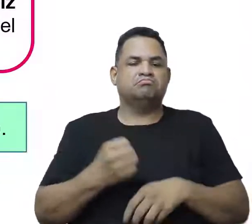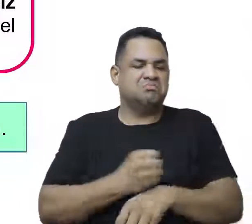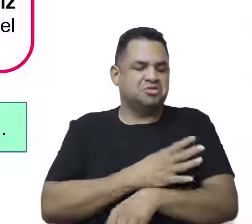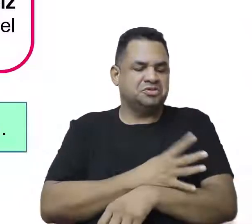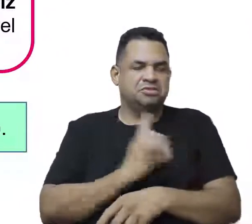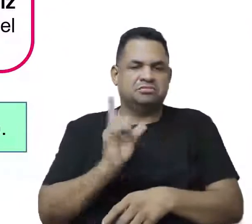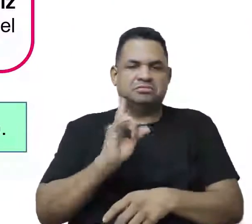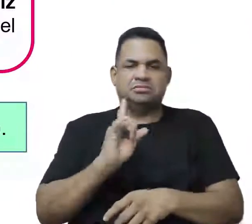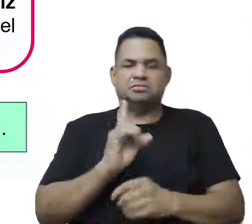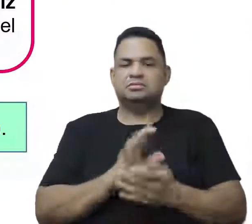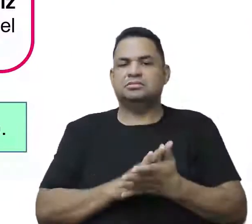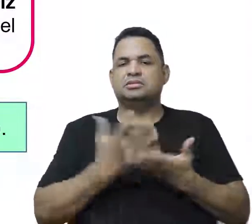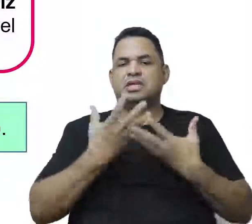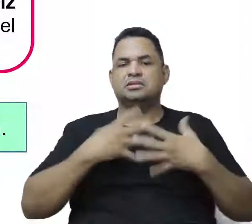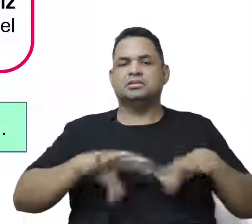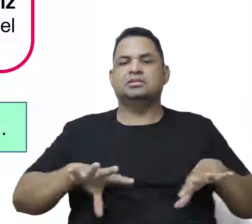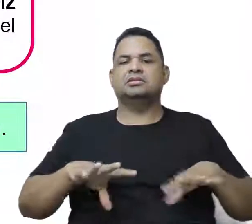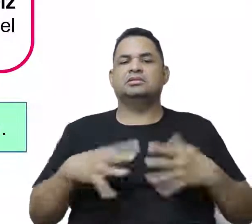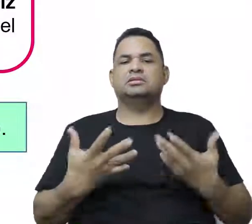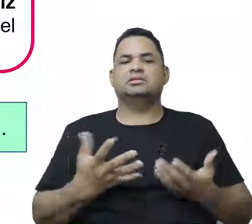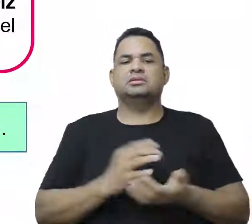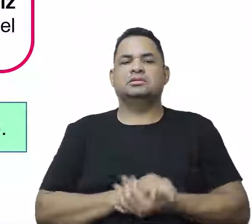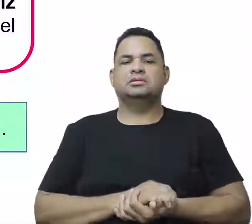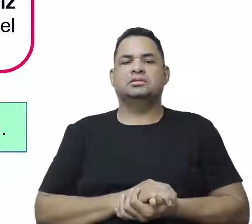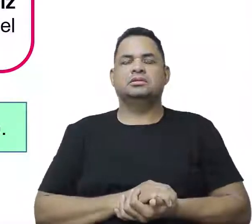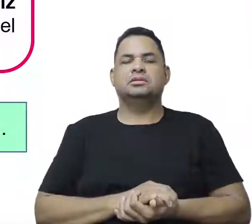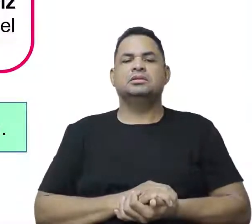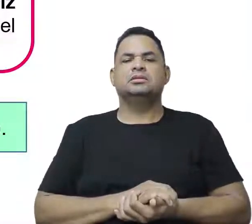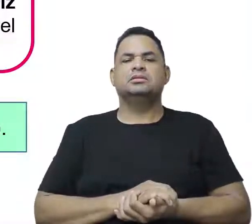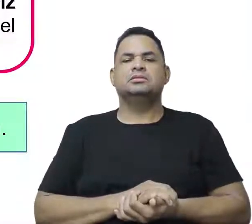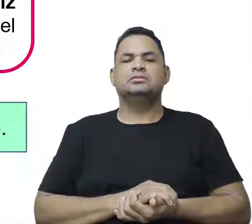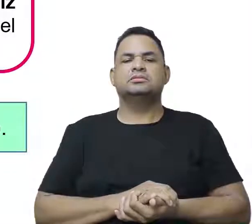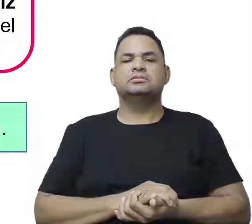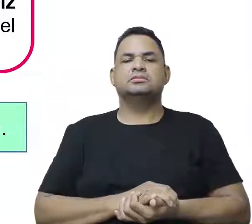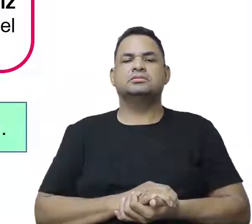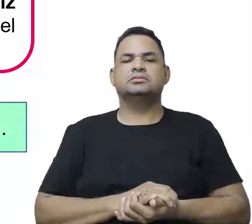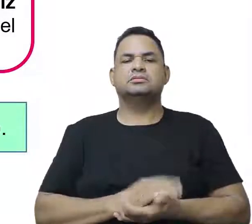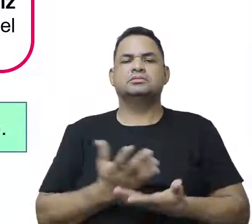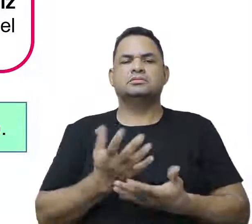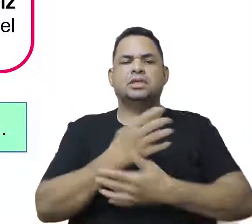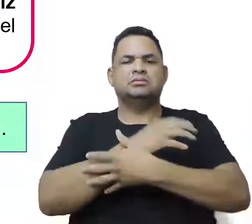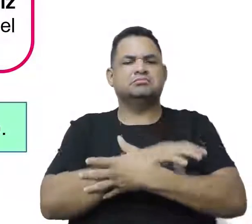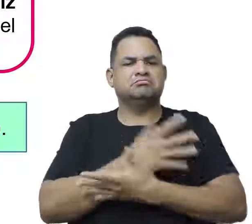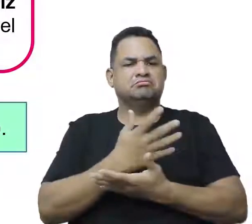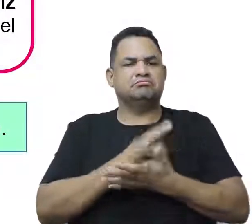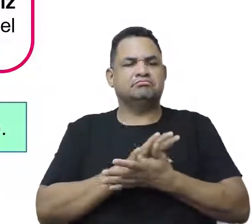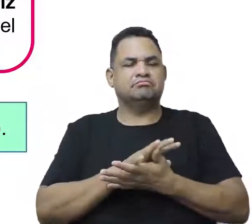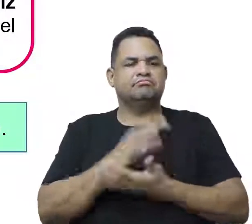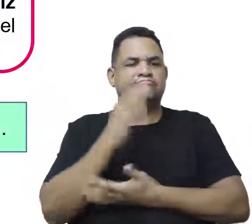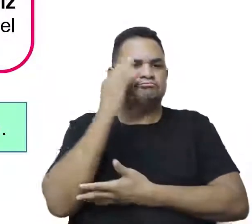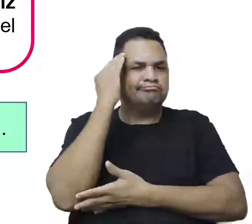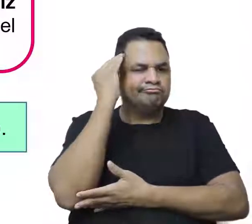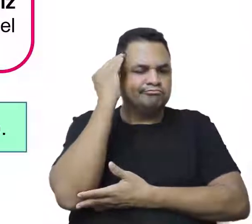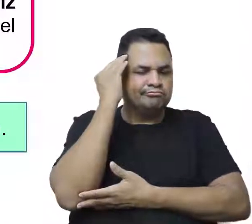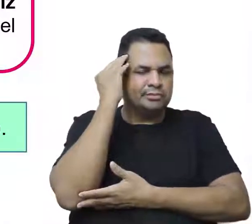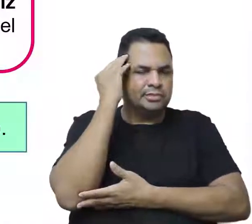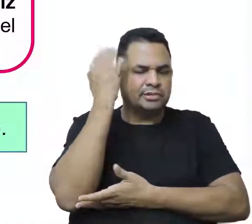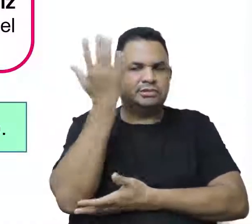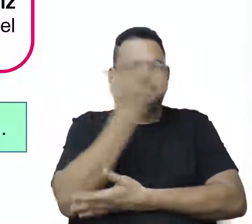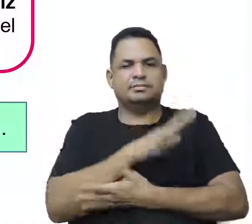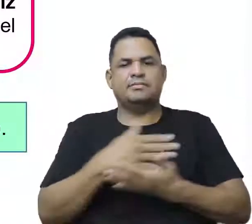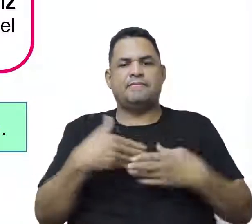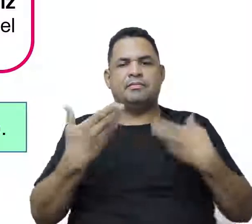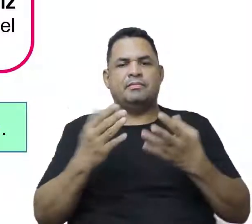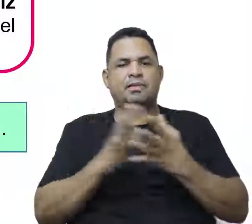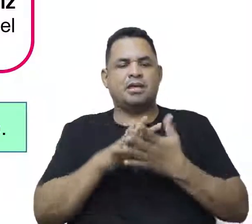está concordando com aquela situação. Aí ele pode perguntar assim, mas não está bem cruzado, prof. Ela está segurando ali um cotovelo. Mas